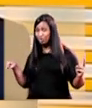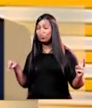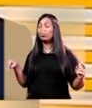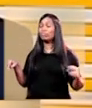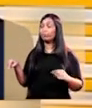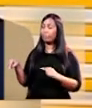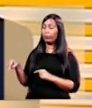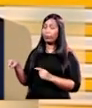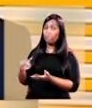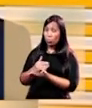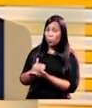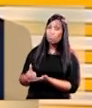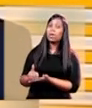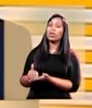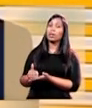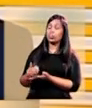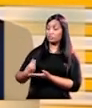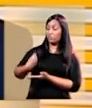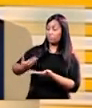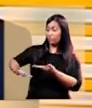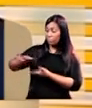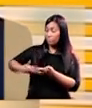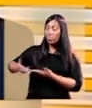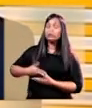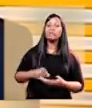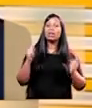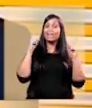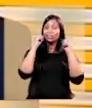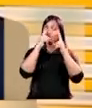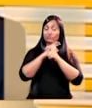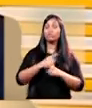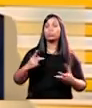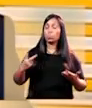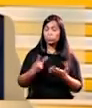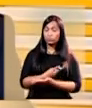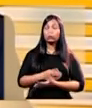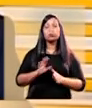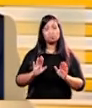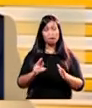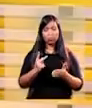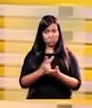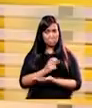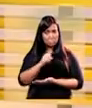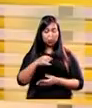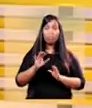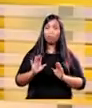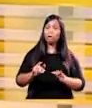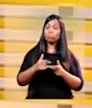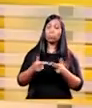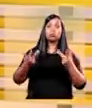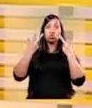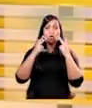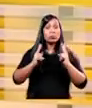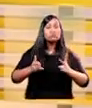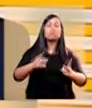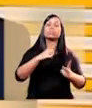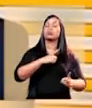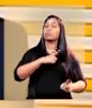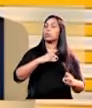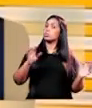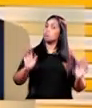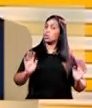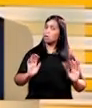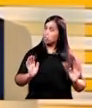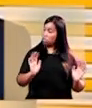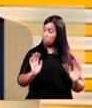e se começa o estágio de convivência, é muito difícil acontecer isso. Acontece, repito, mas não é algo comum, que